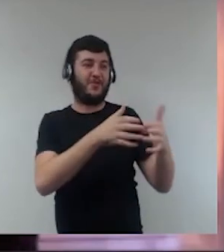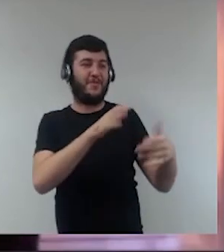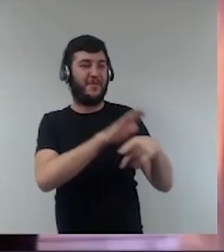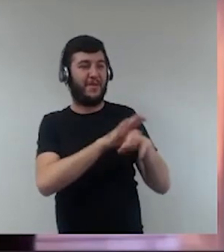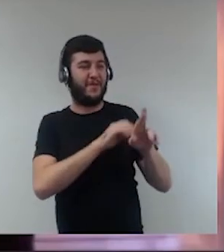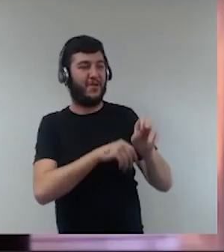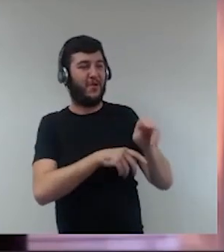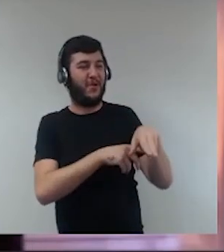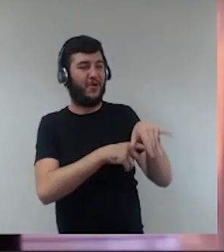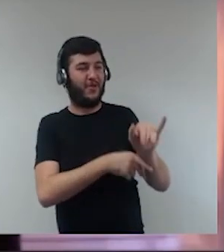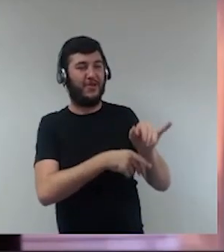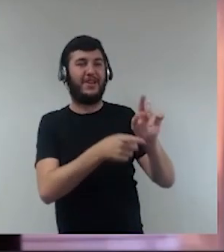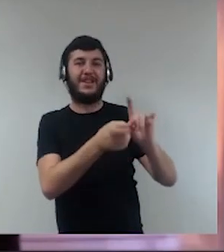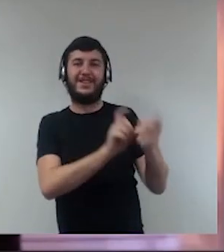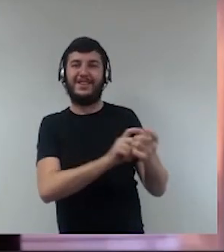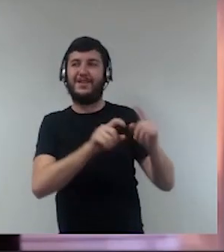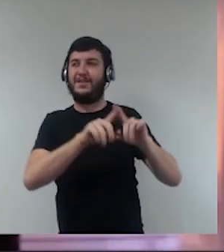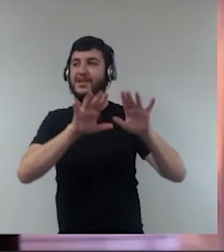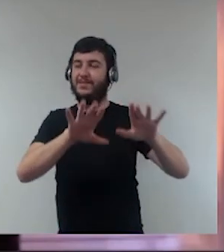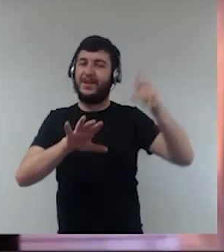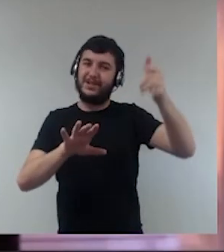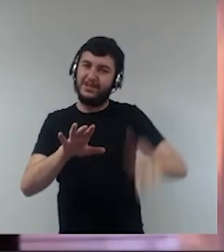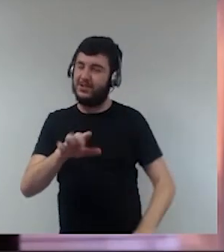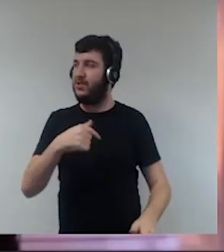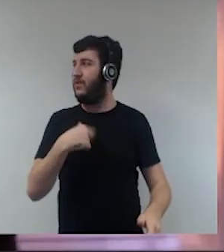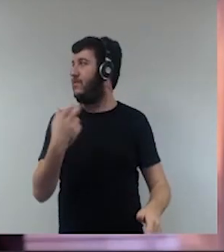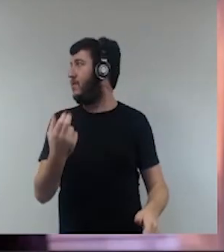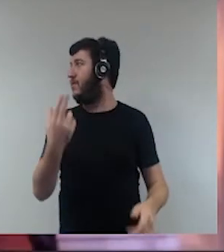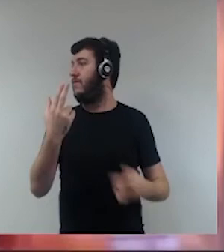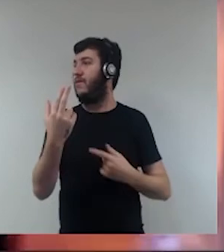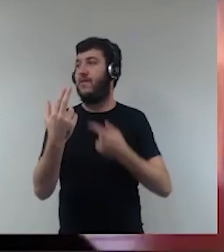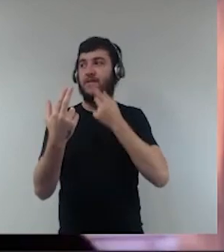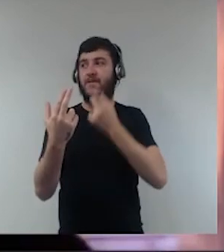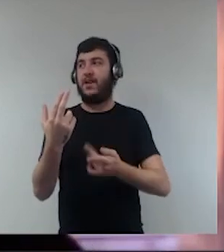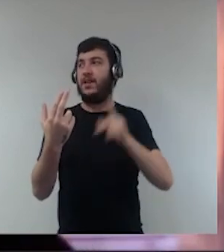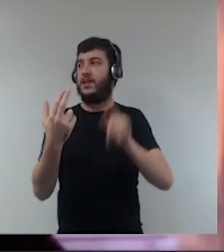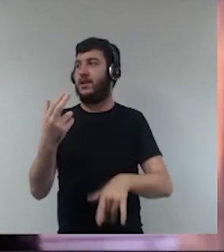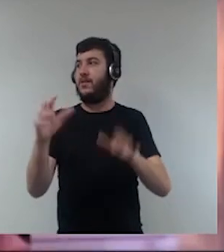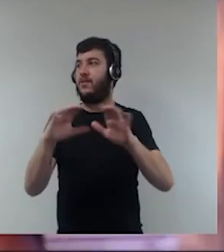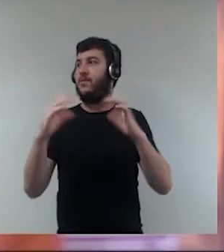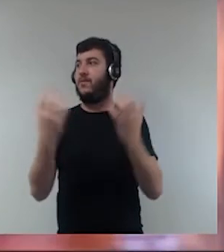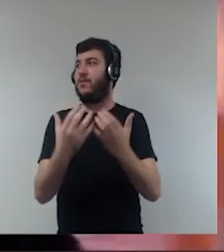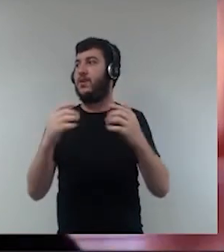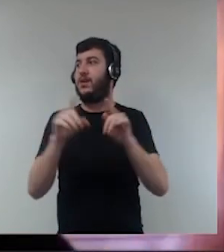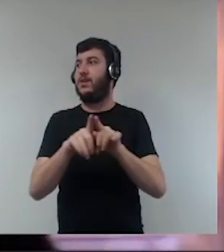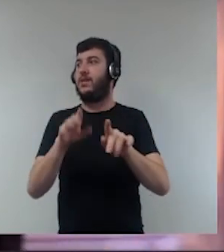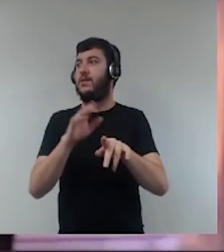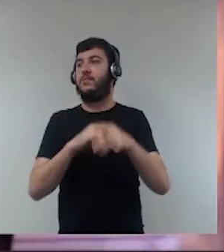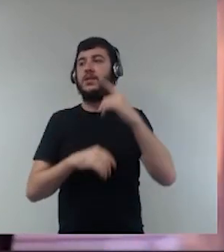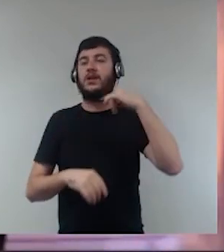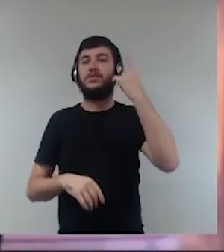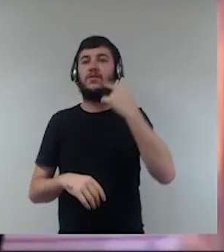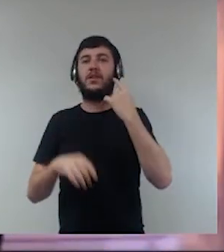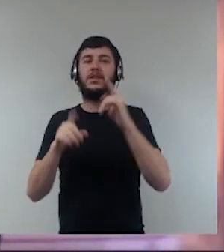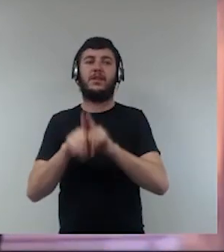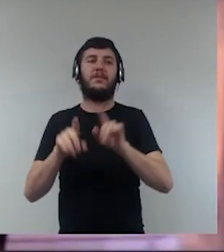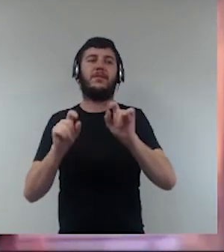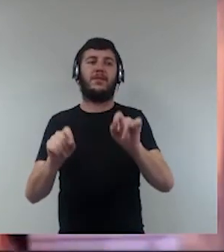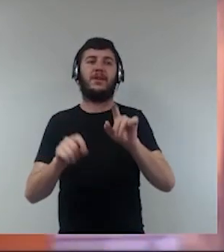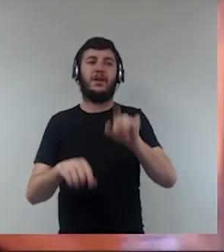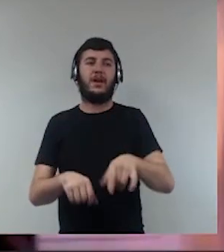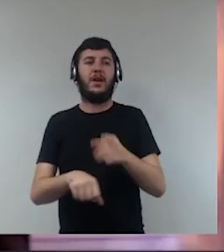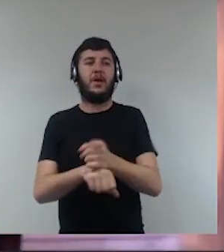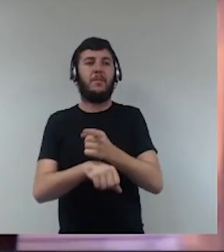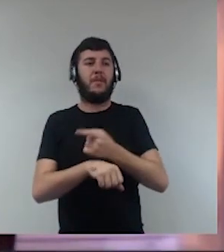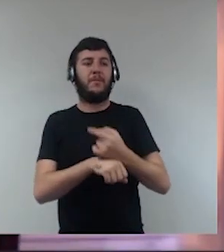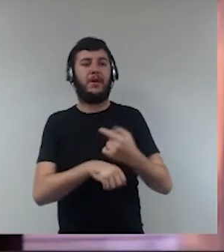aqui também, novamente, reafirmar o que eu disse. Esse é um congresso para a advocacia, num momento espinhoso como esse, num